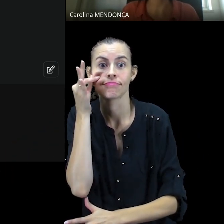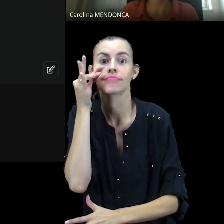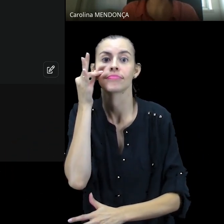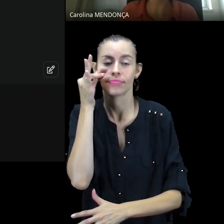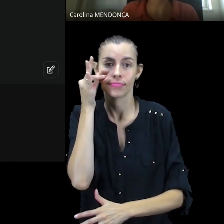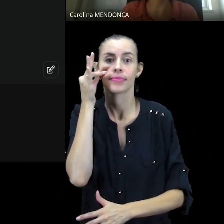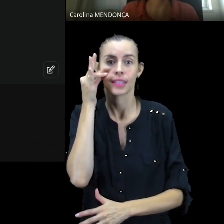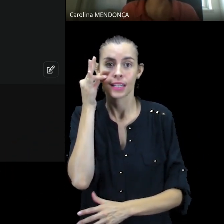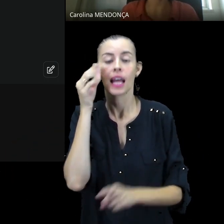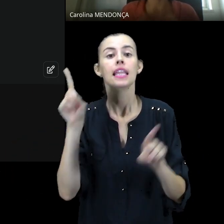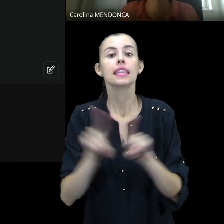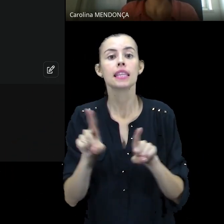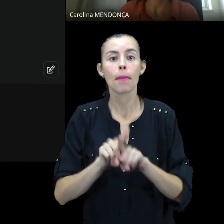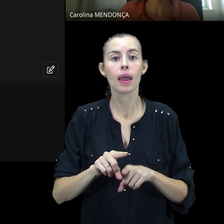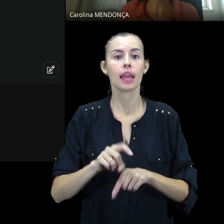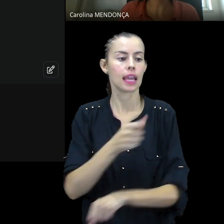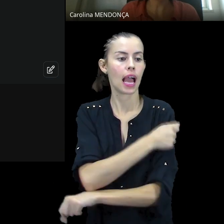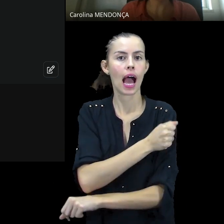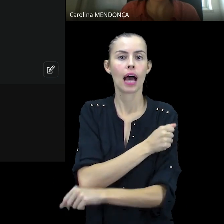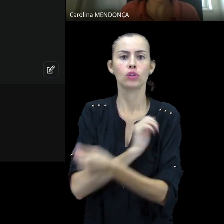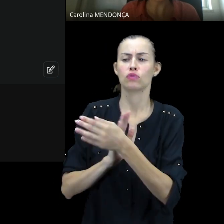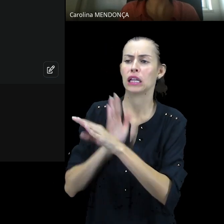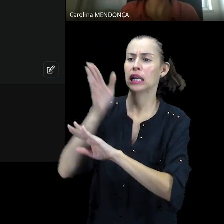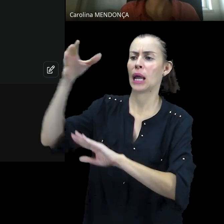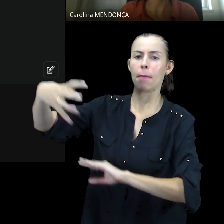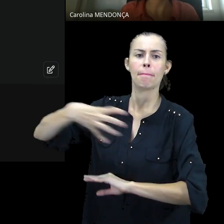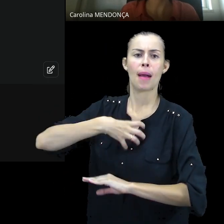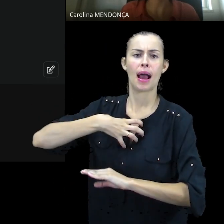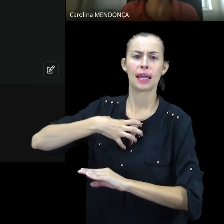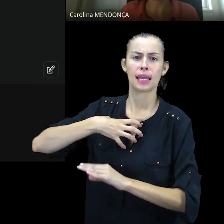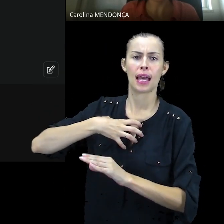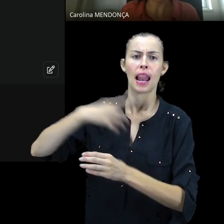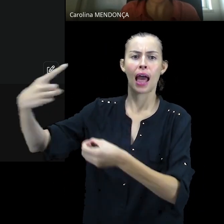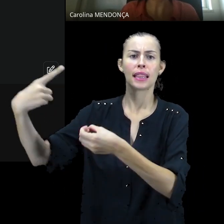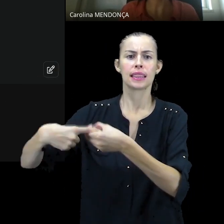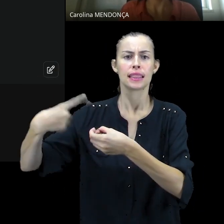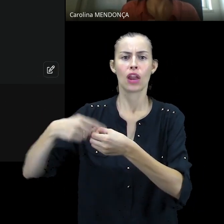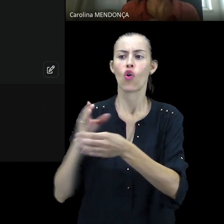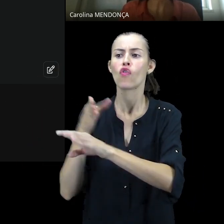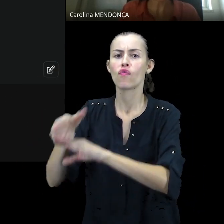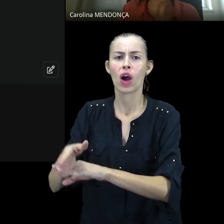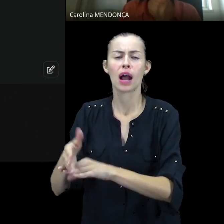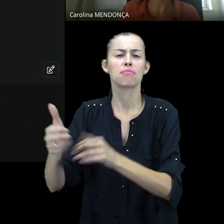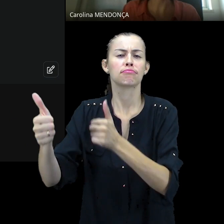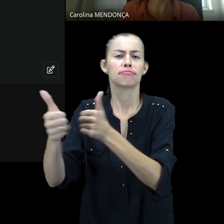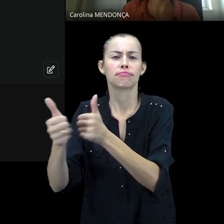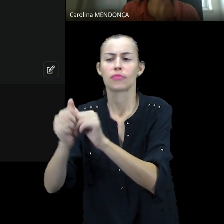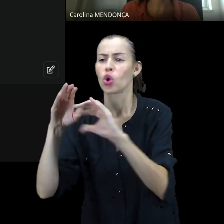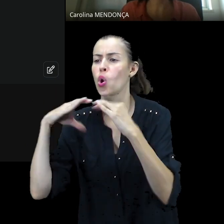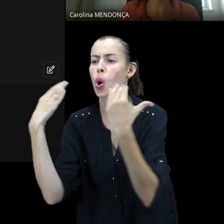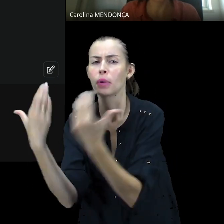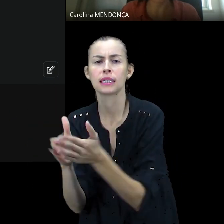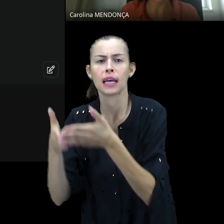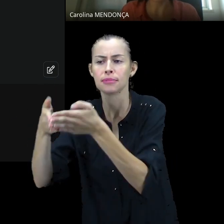rurais, quilombolas, sem terra, toda uma diversidade de comunidades. E as ACCS,